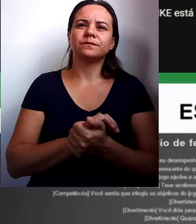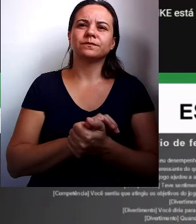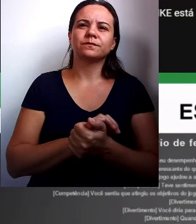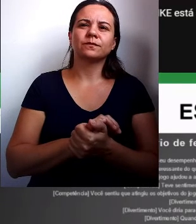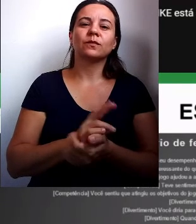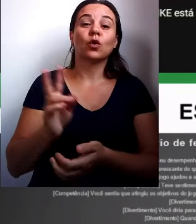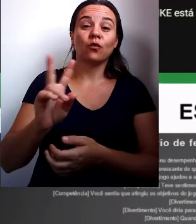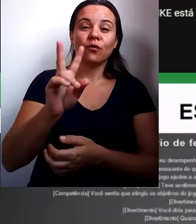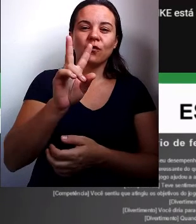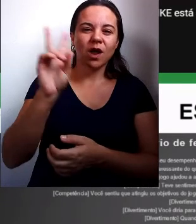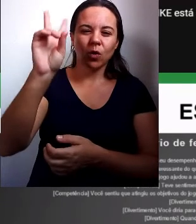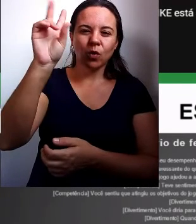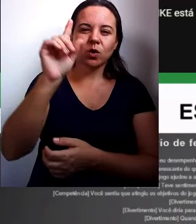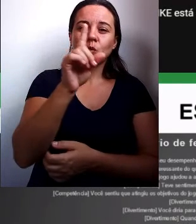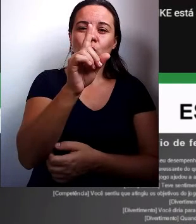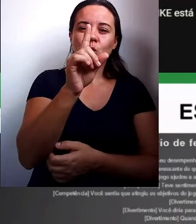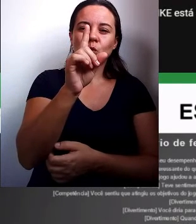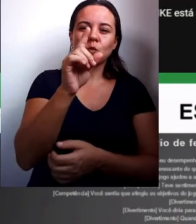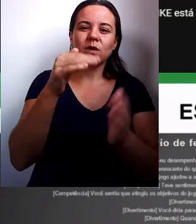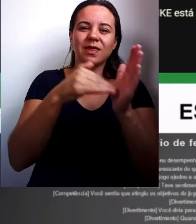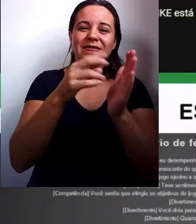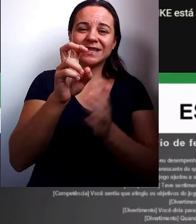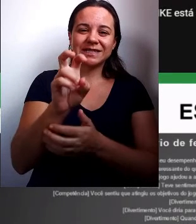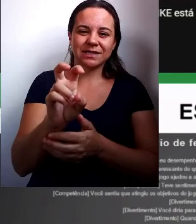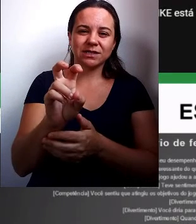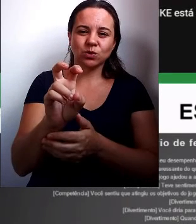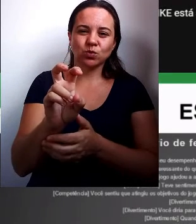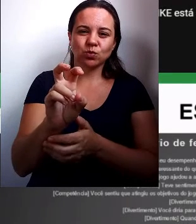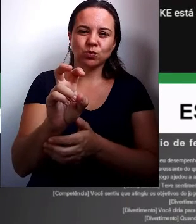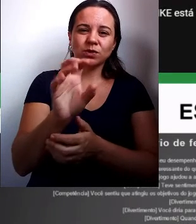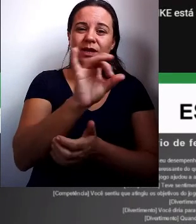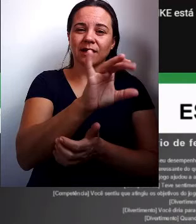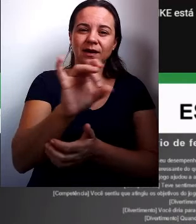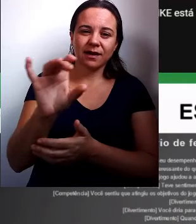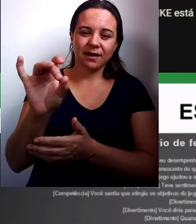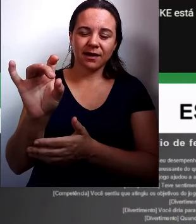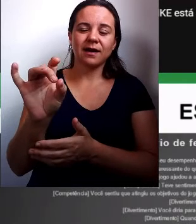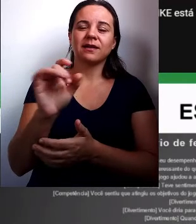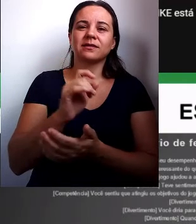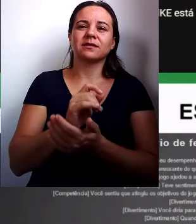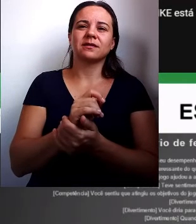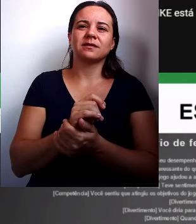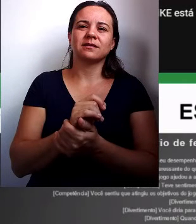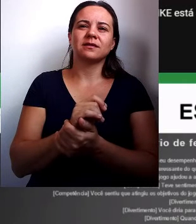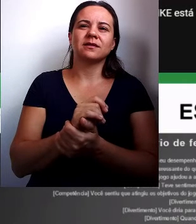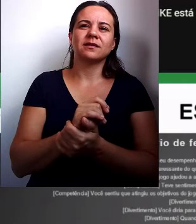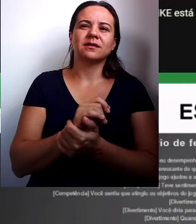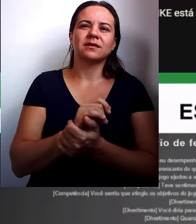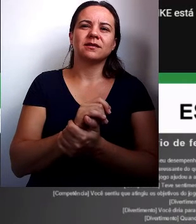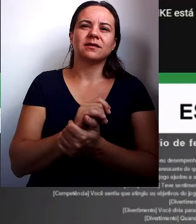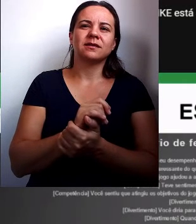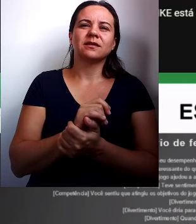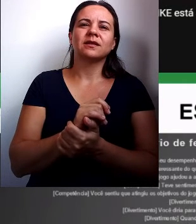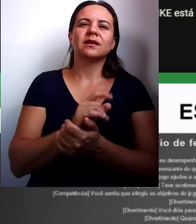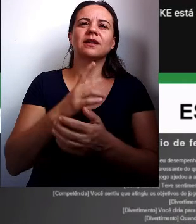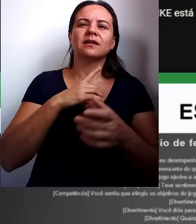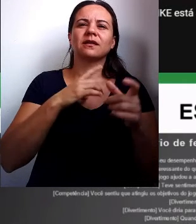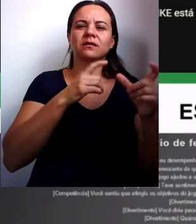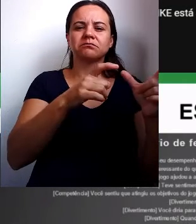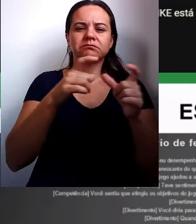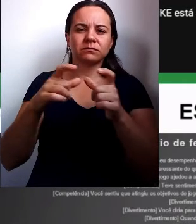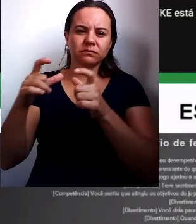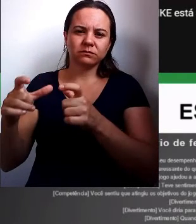A valoração era de 1 a 5, né? De 1 a 5 de cada questões dessa, né? E aqui